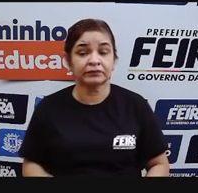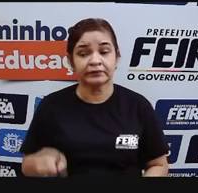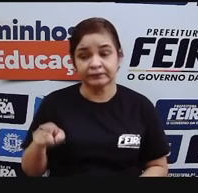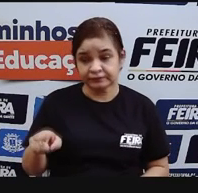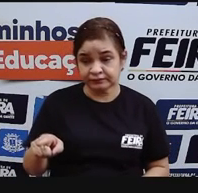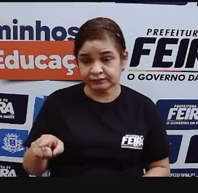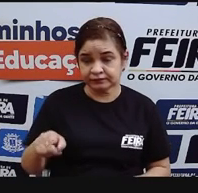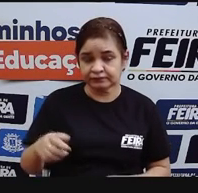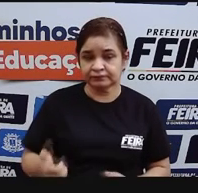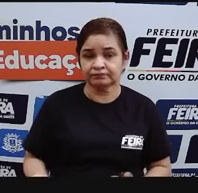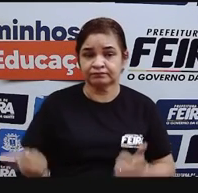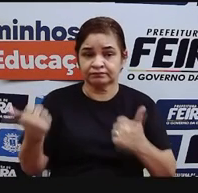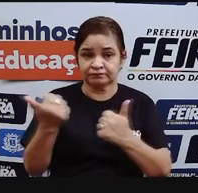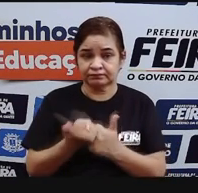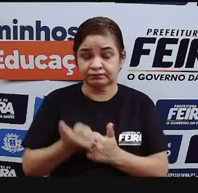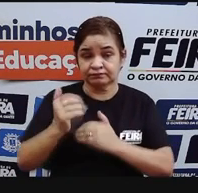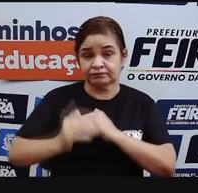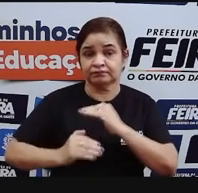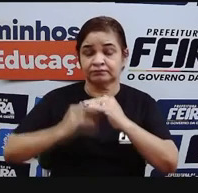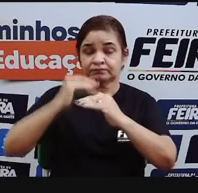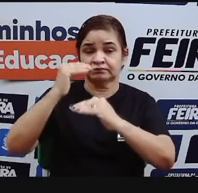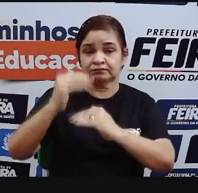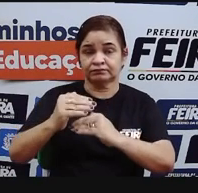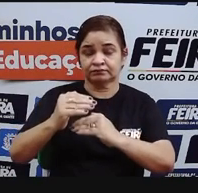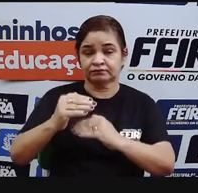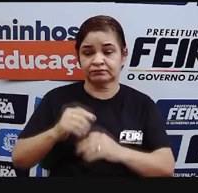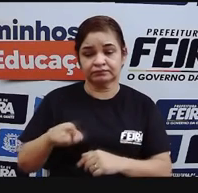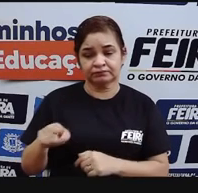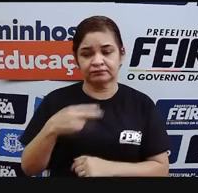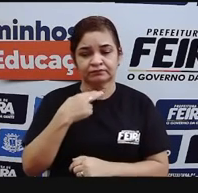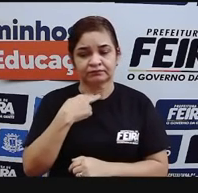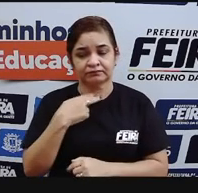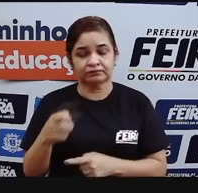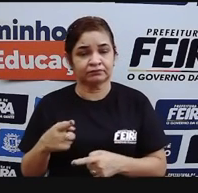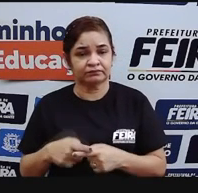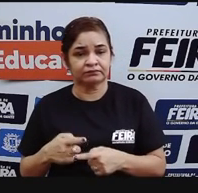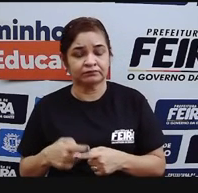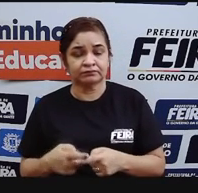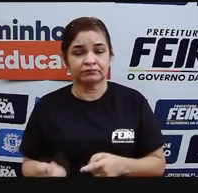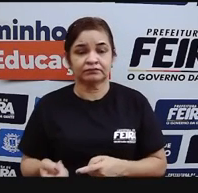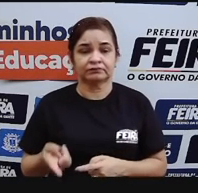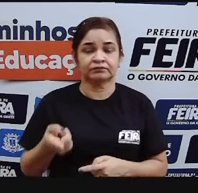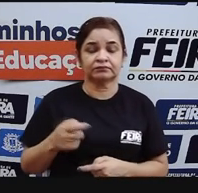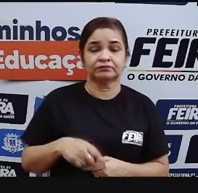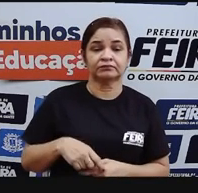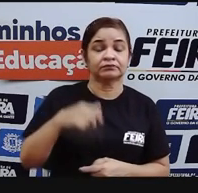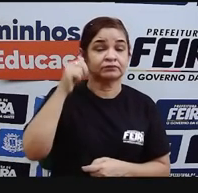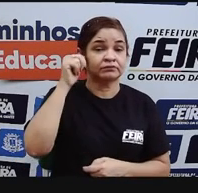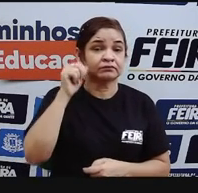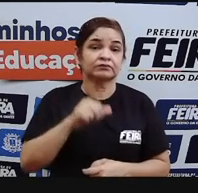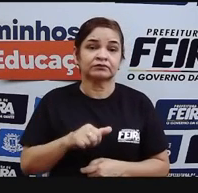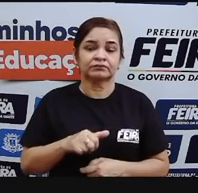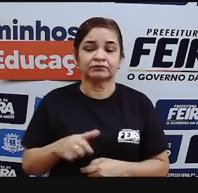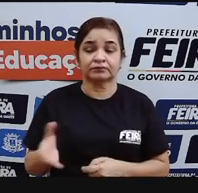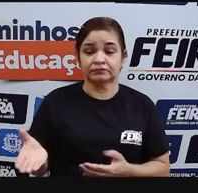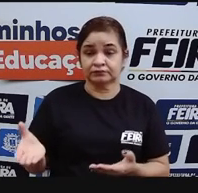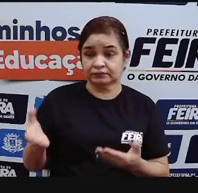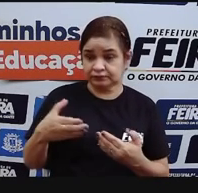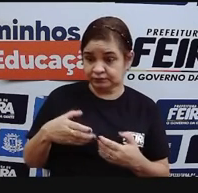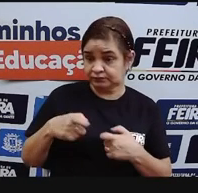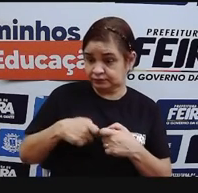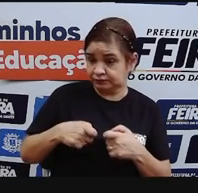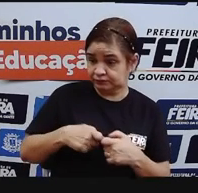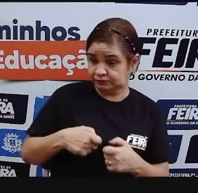cargo ou prejudica a trajetória profissional dessa mulher se ela não